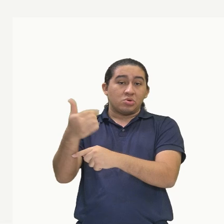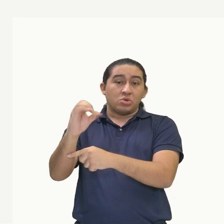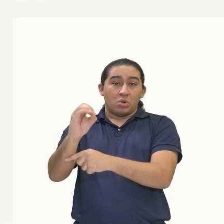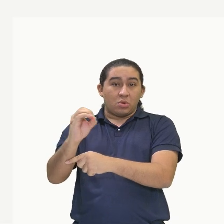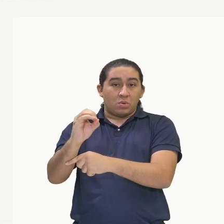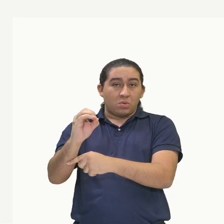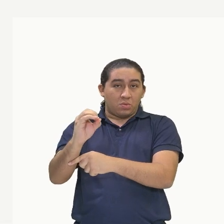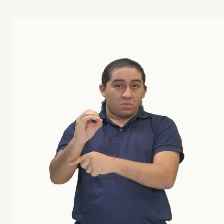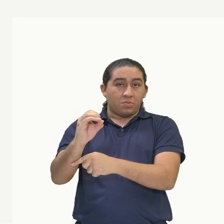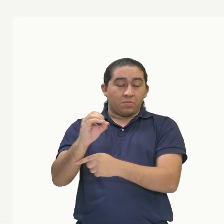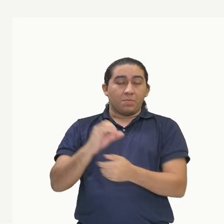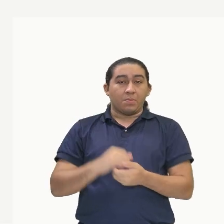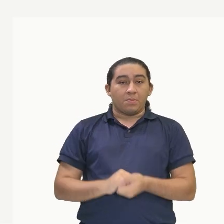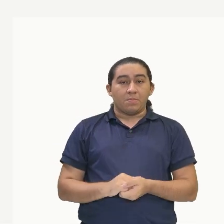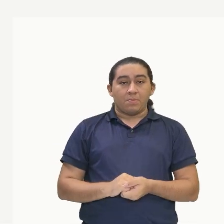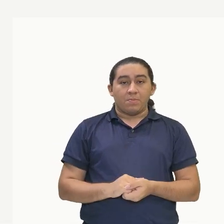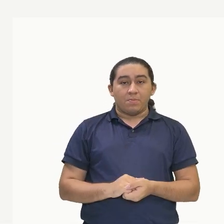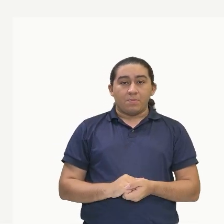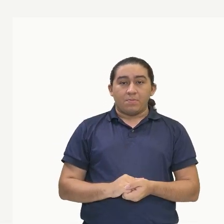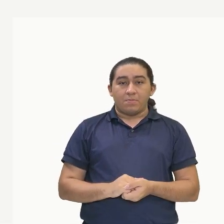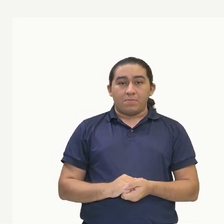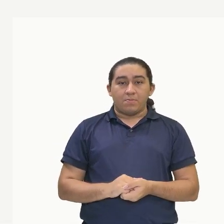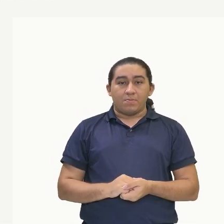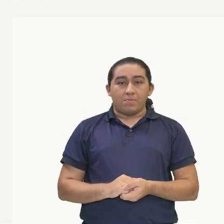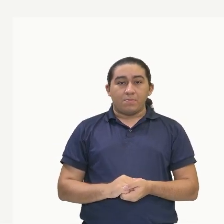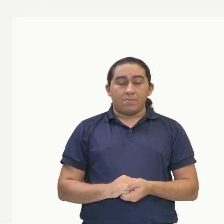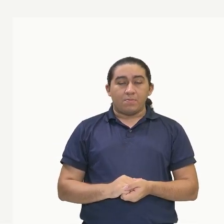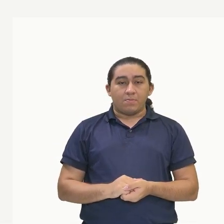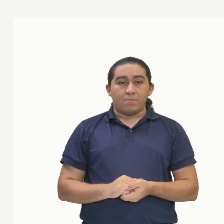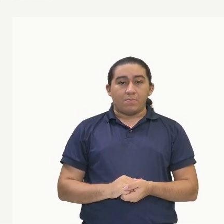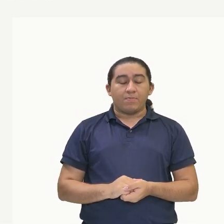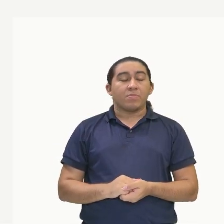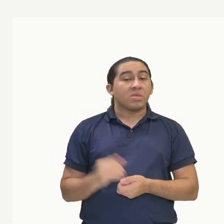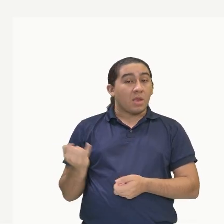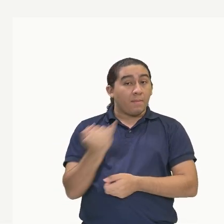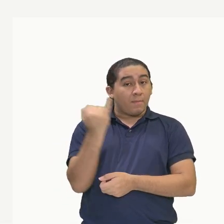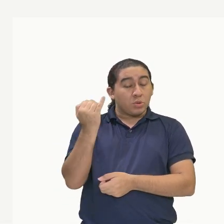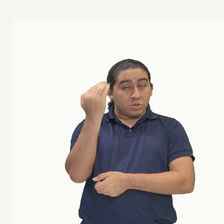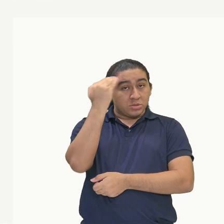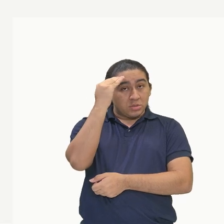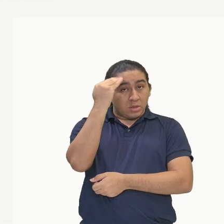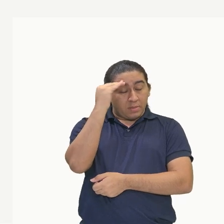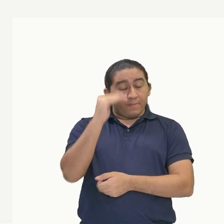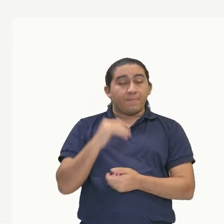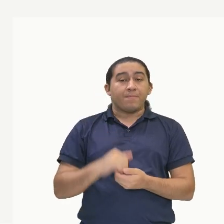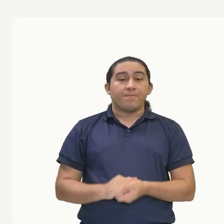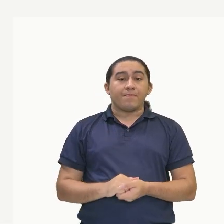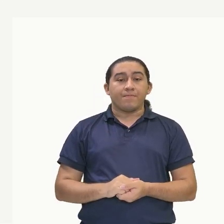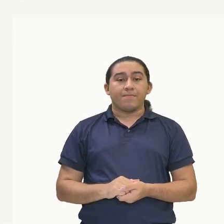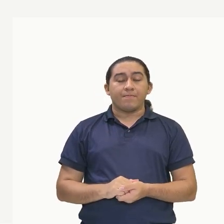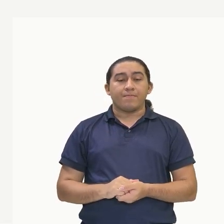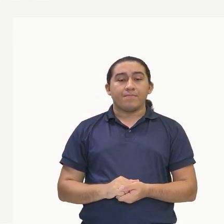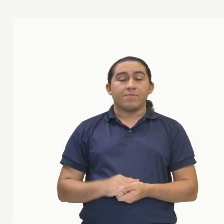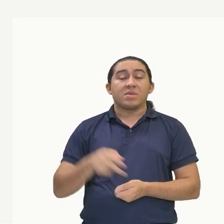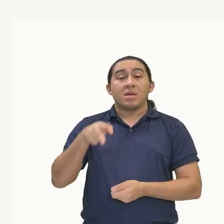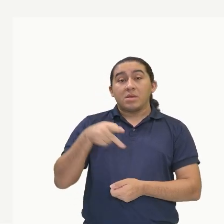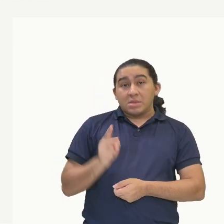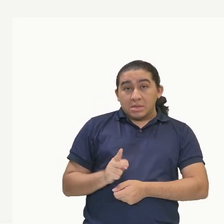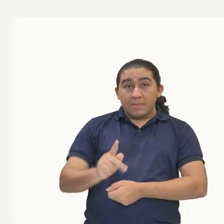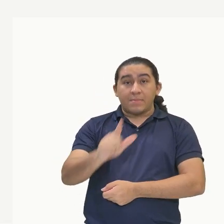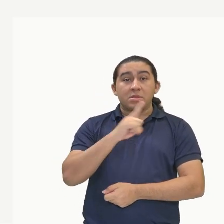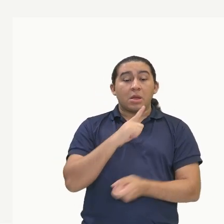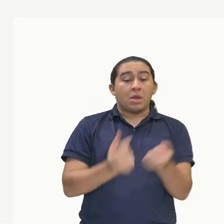tá? Então é muito importante você entender isso, que toda combustão vai